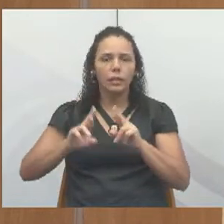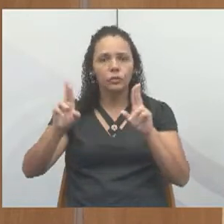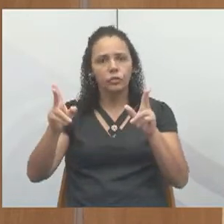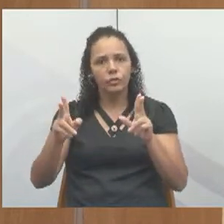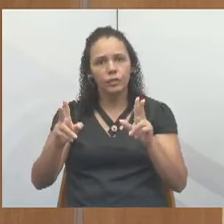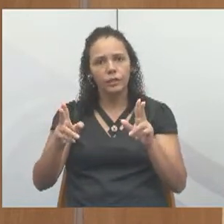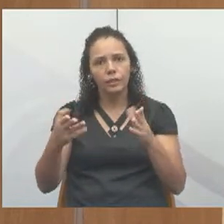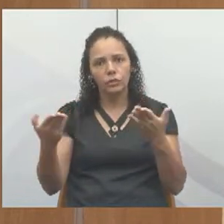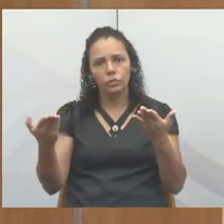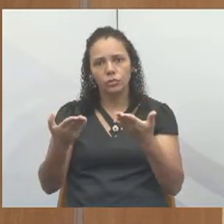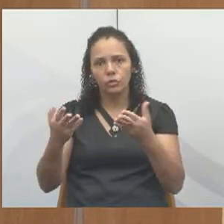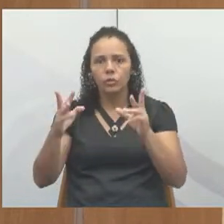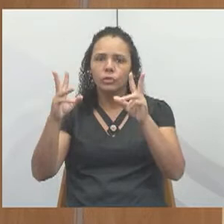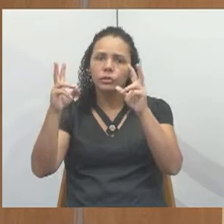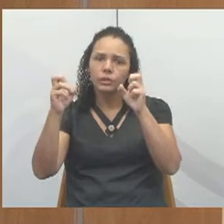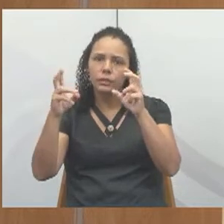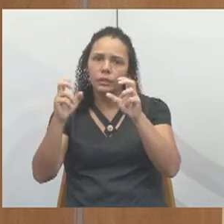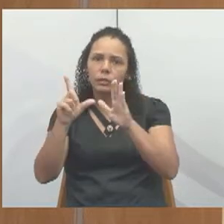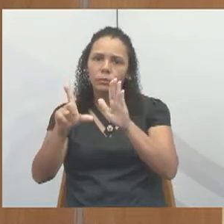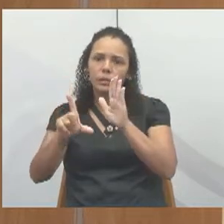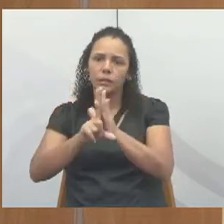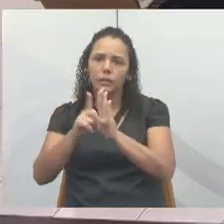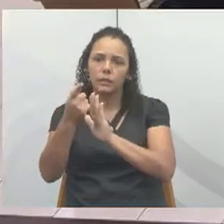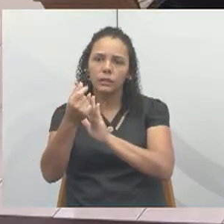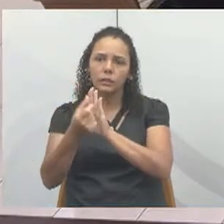reunião aqui, que é a Lua de 2024.